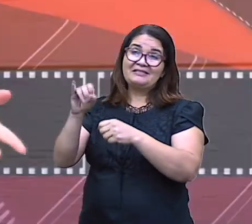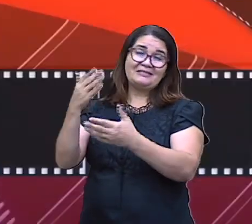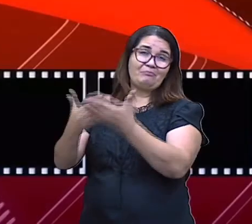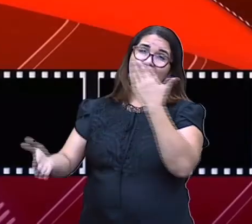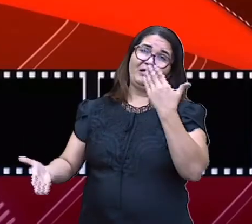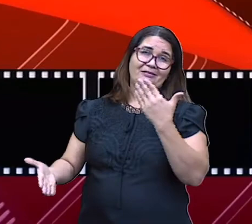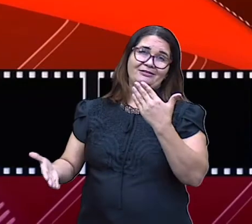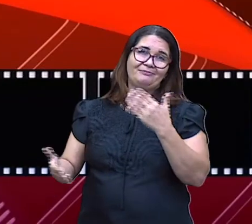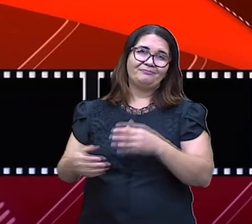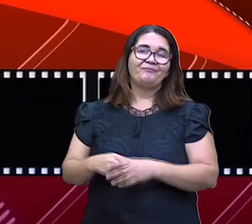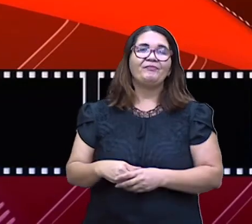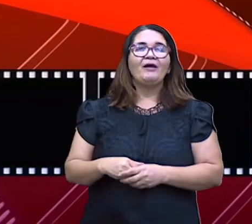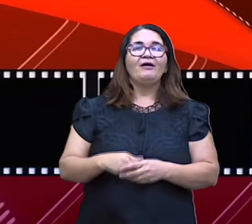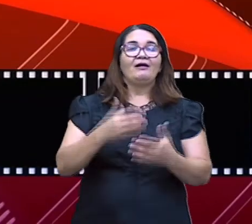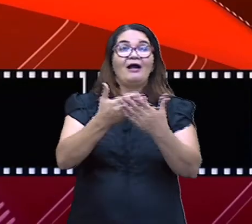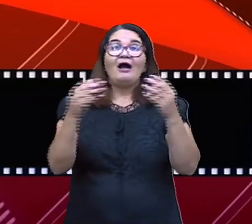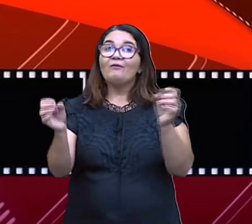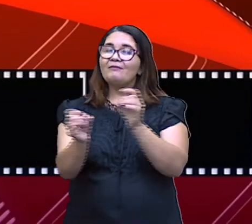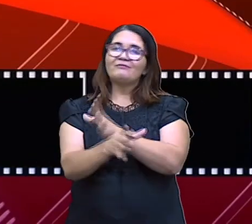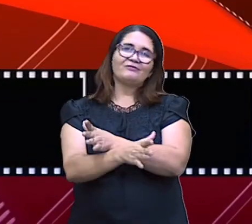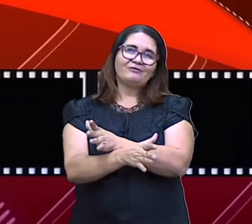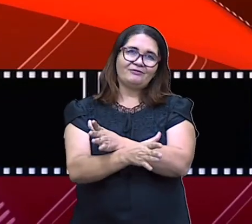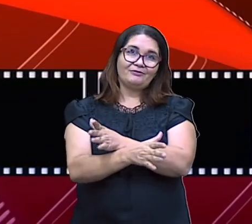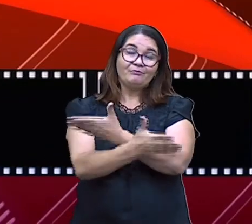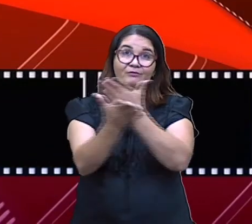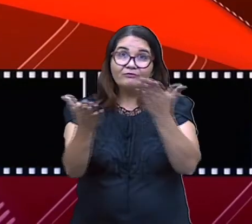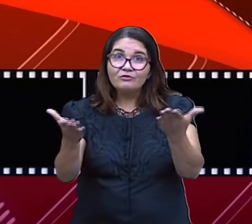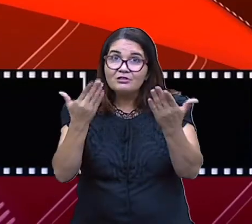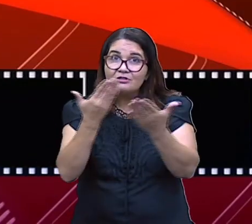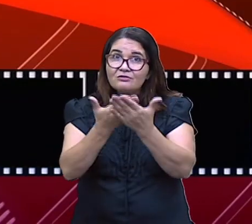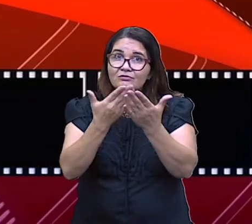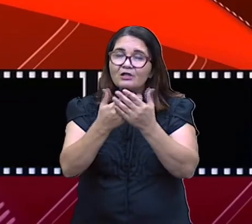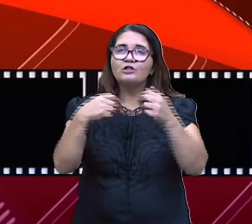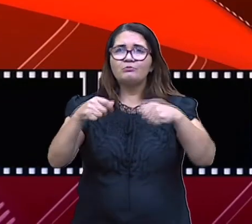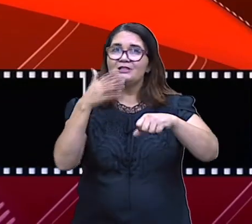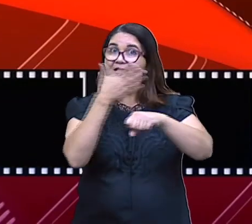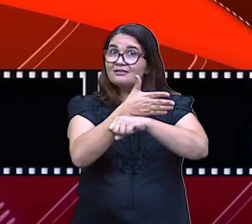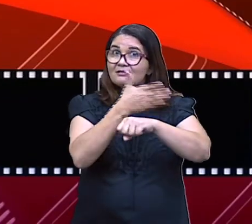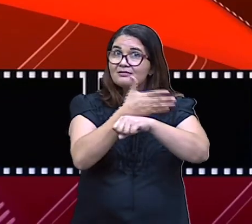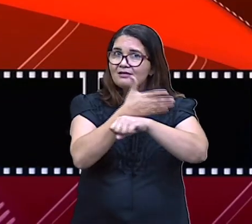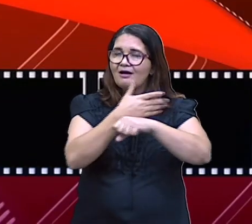fim. Agora é com vocês, estudantes. Acessem a plataforma